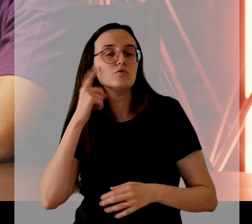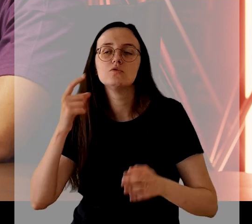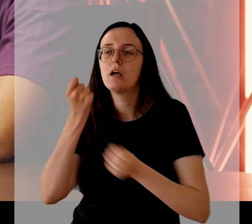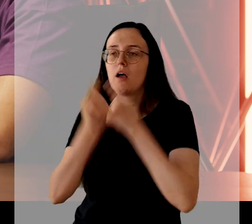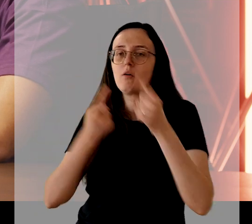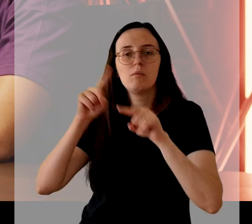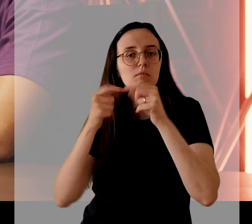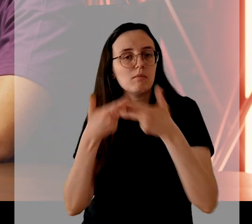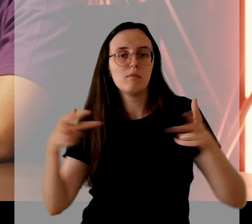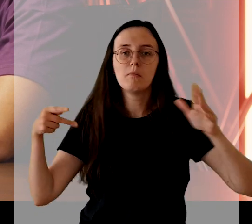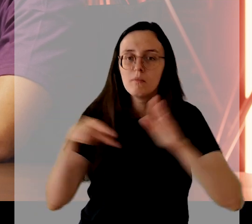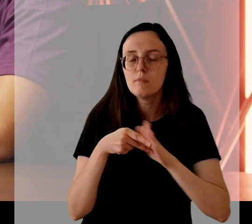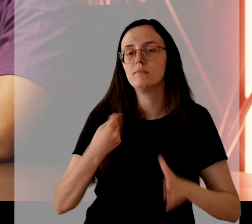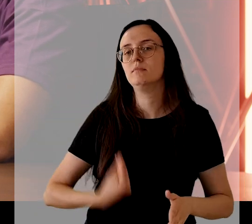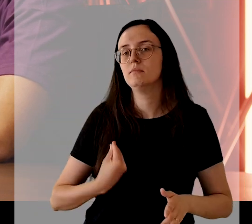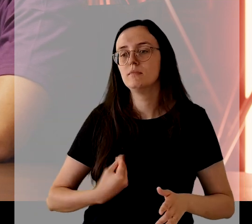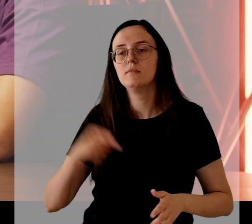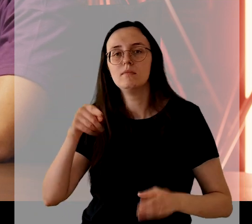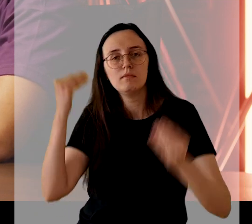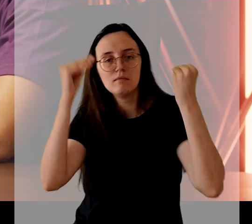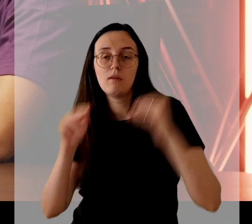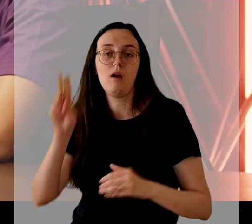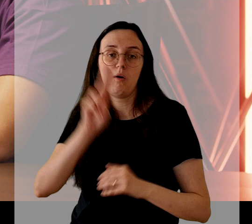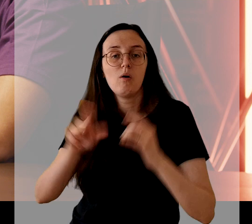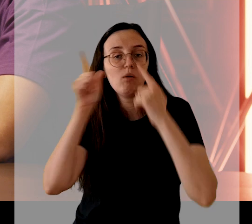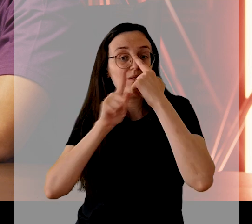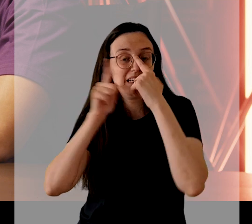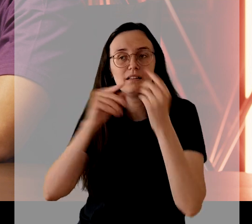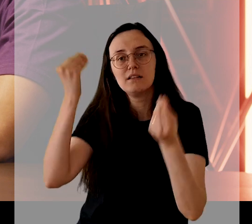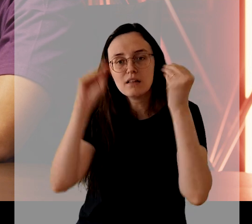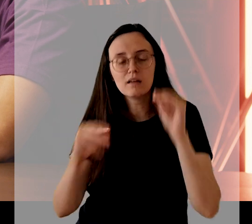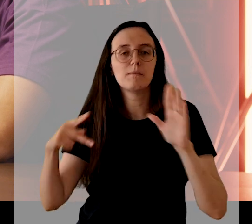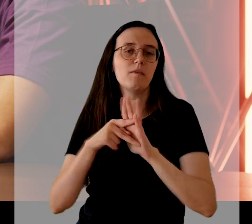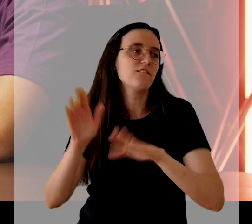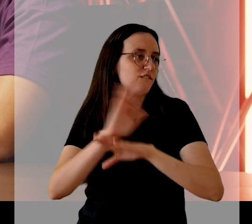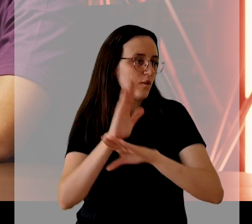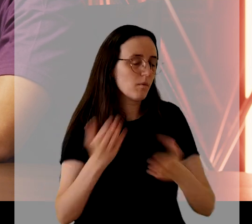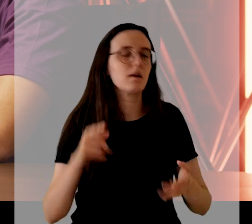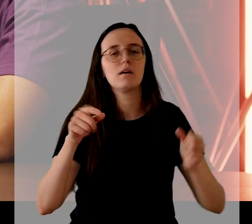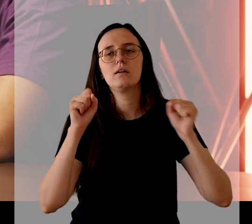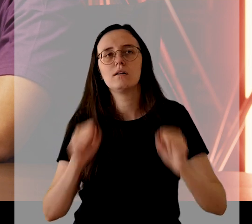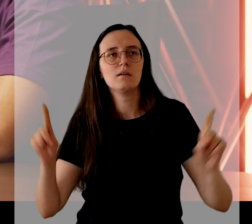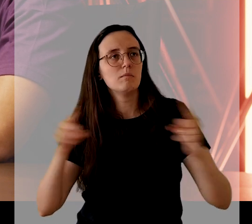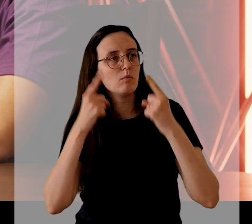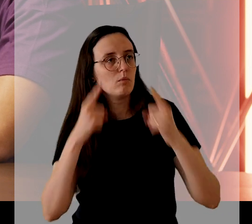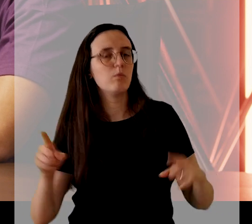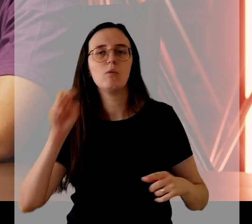de som, alguns arquivos que o montador usa para conseguir montar o próprio filme, né? Seja